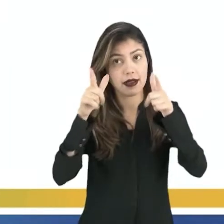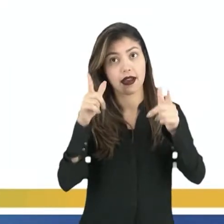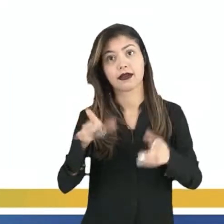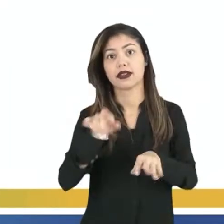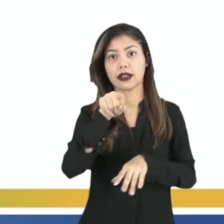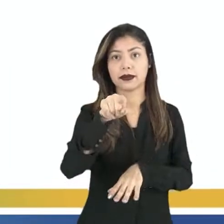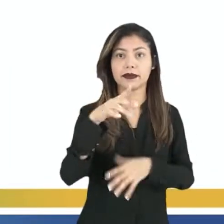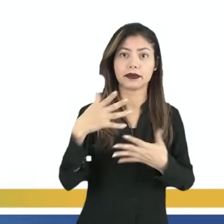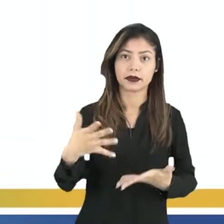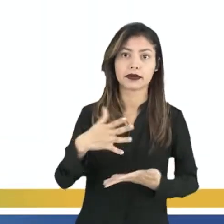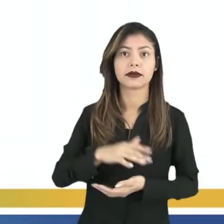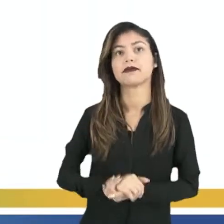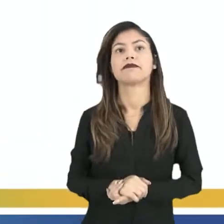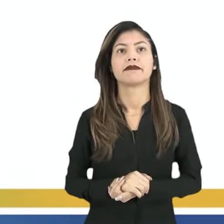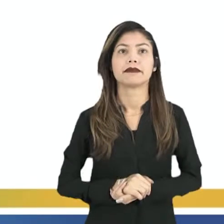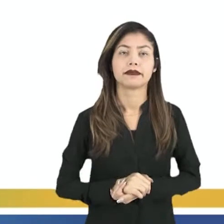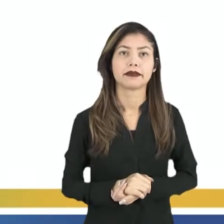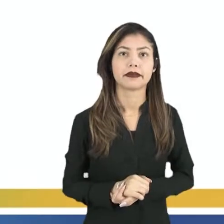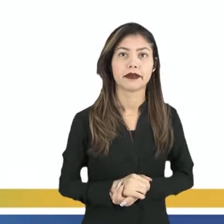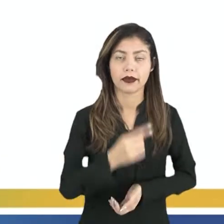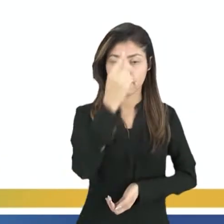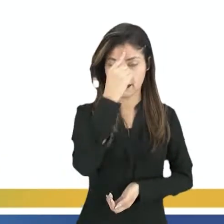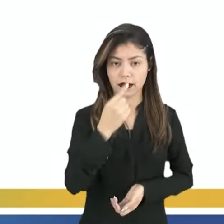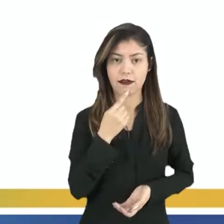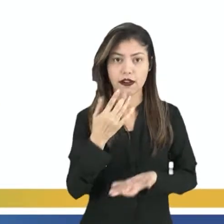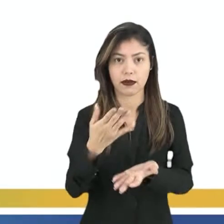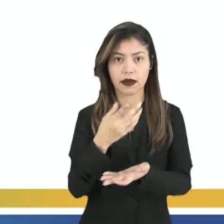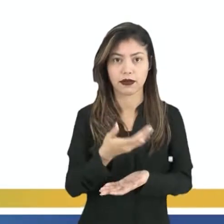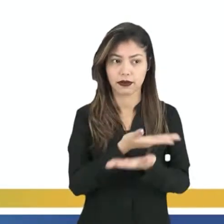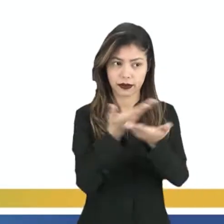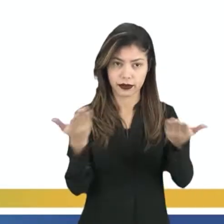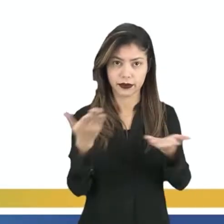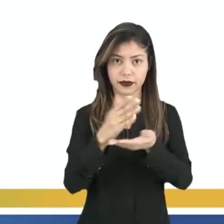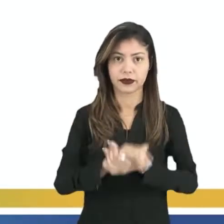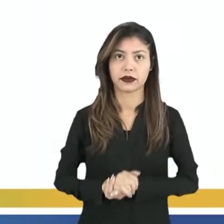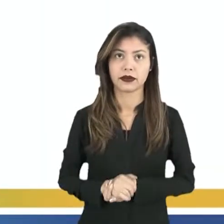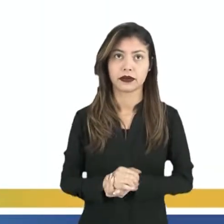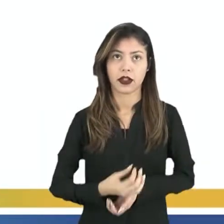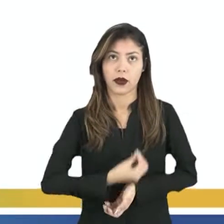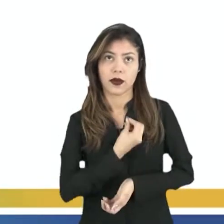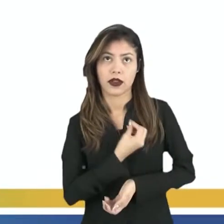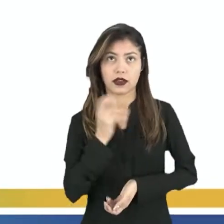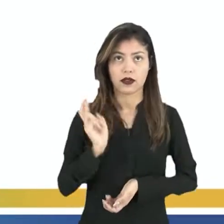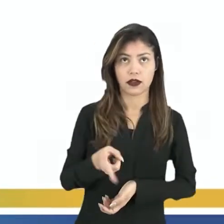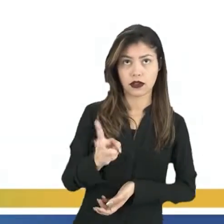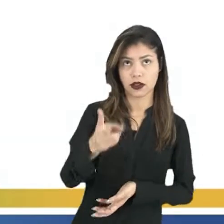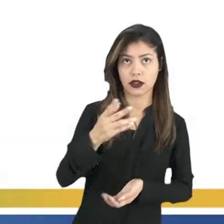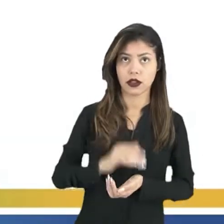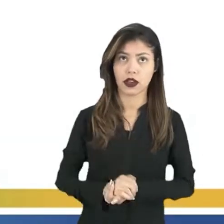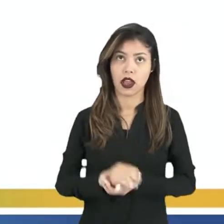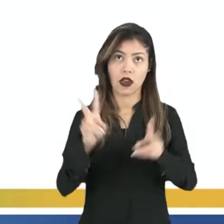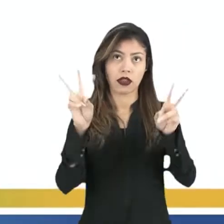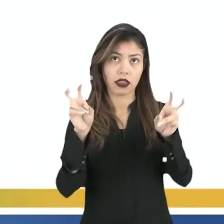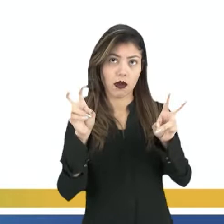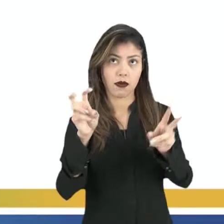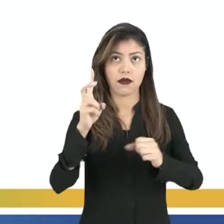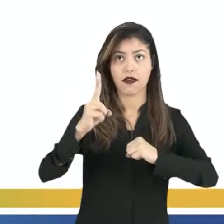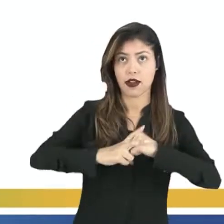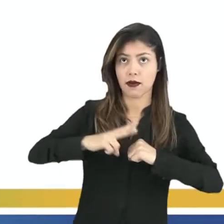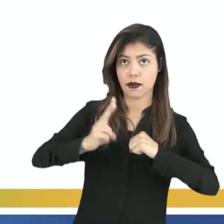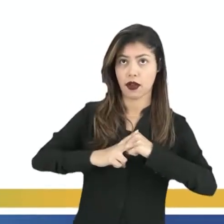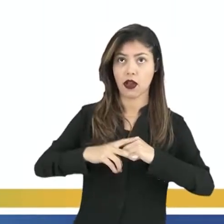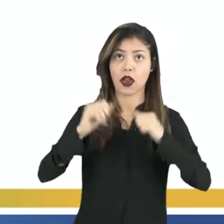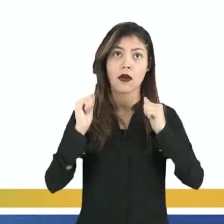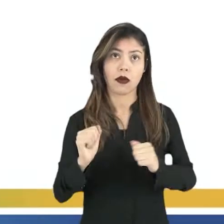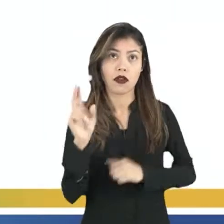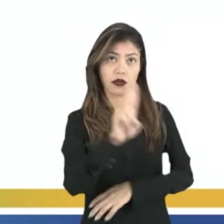as definições aí na tela que está aparecendo para vocês. O Present Continuous é um tempo verbal que se deve